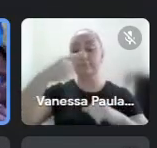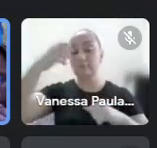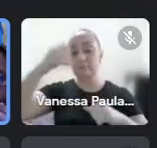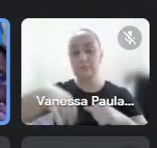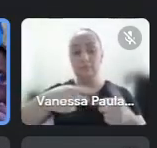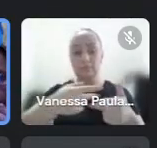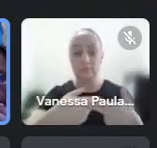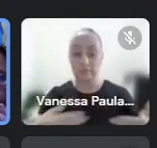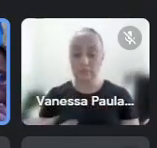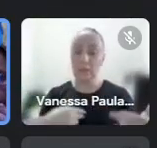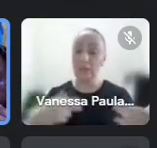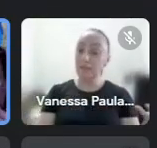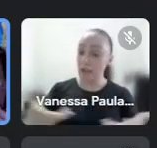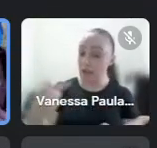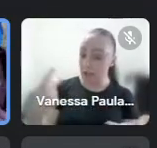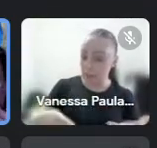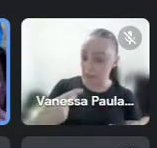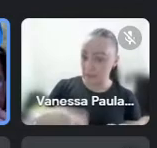barragem. Ou seja,